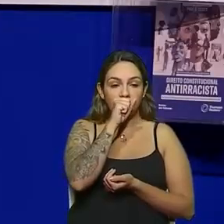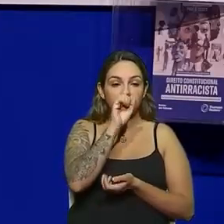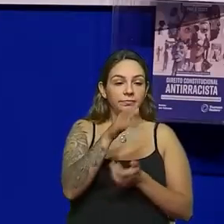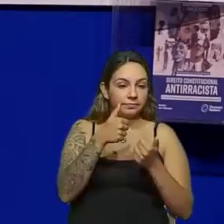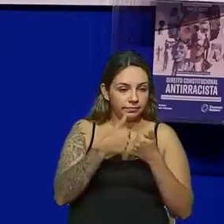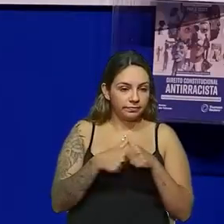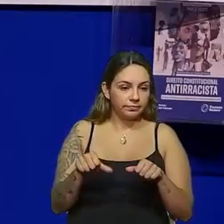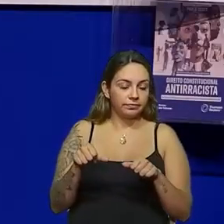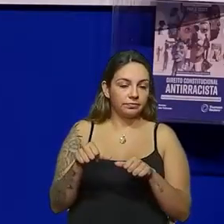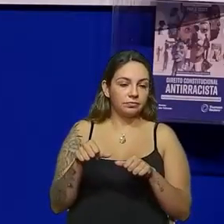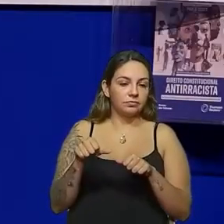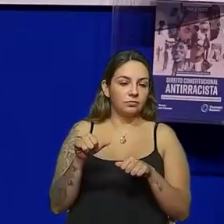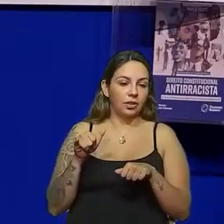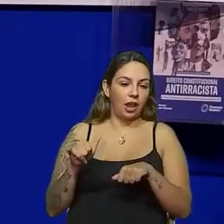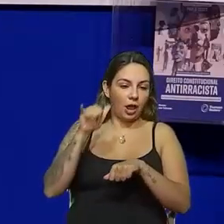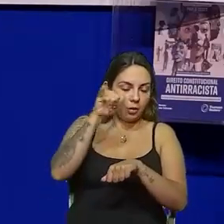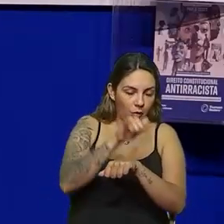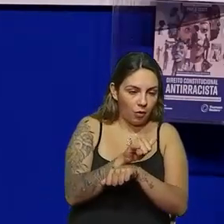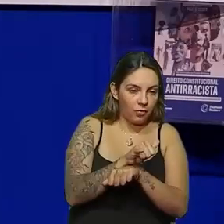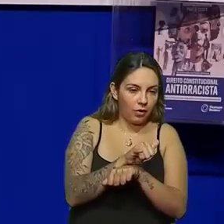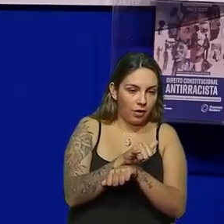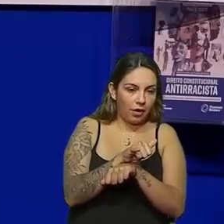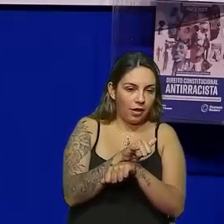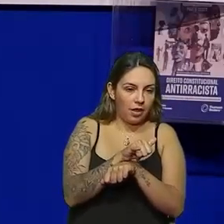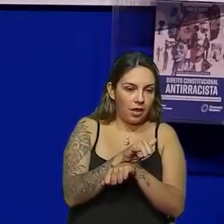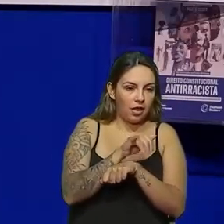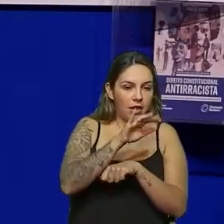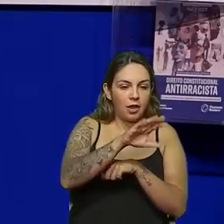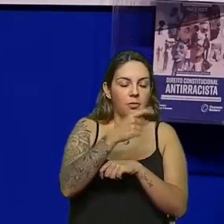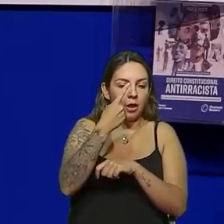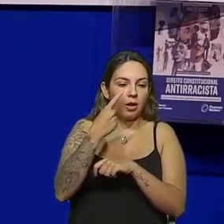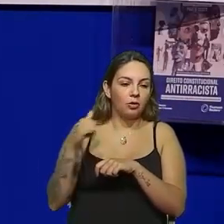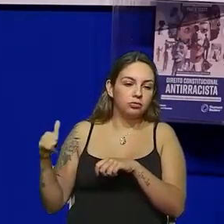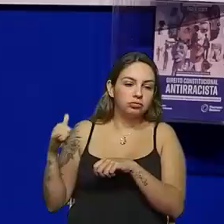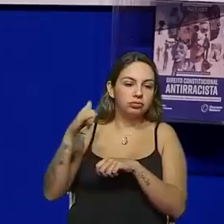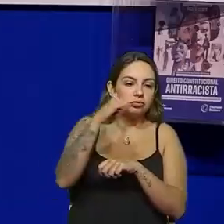já estava no aeroporto para pegar um